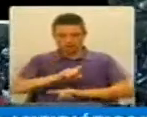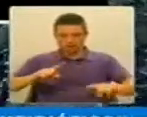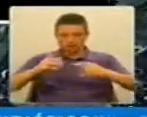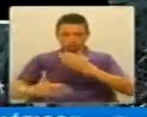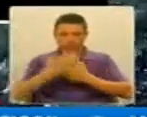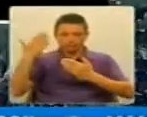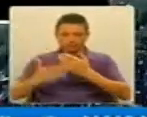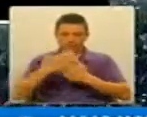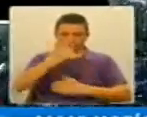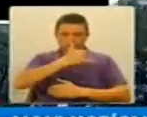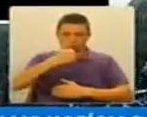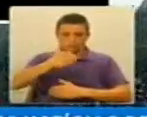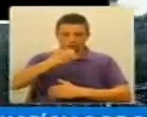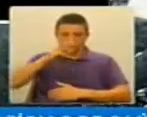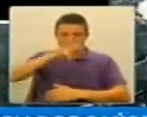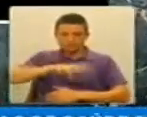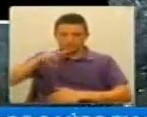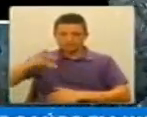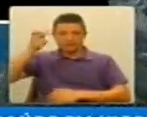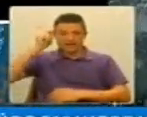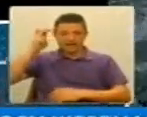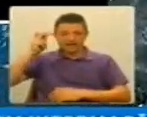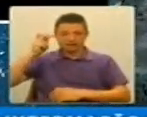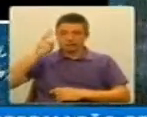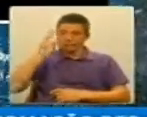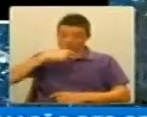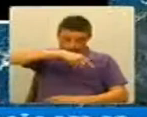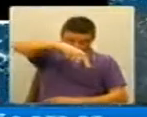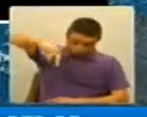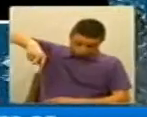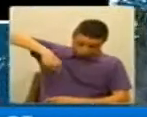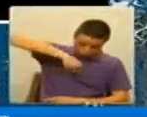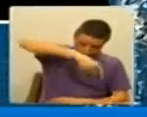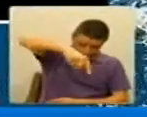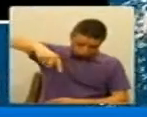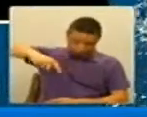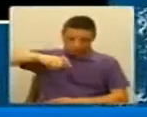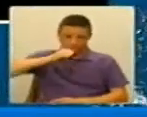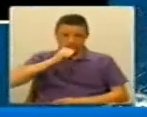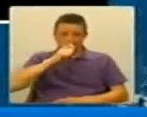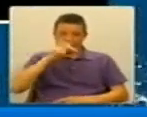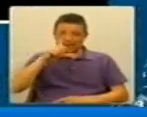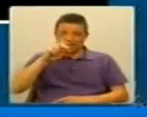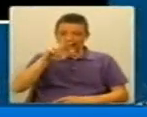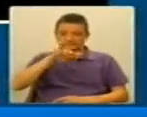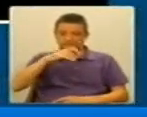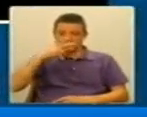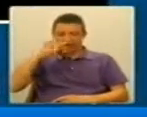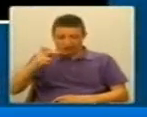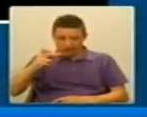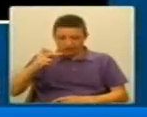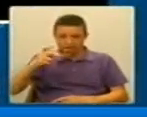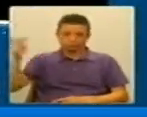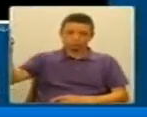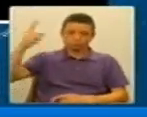de 250 milhões de anos a dar uma volta à galáxia, ao centro da galáxia Via Láctea, que é como quem diz, o Sol tem